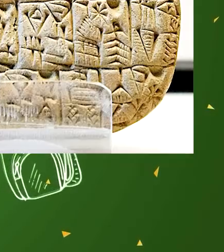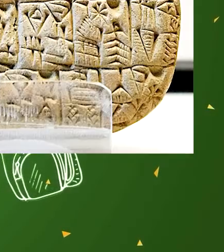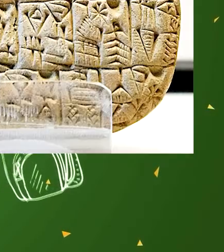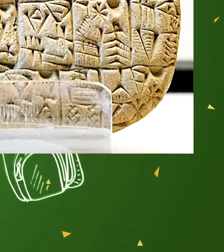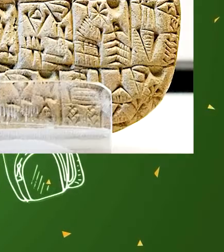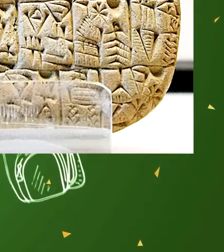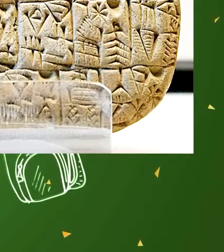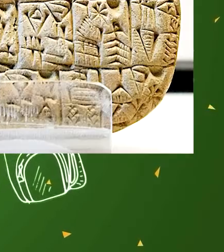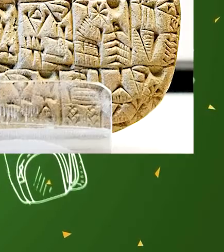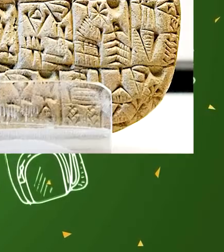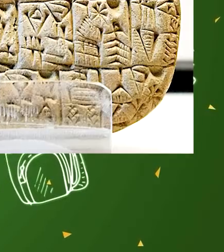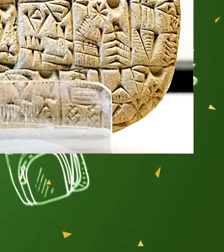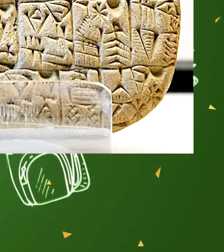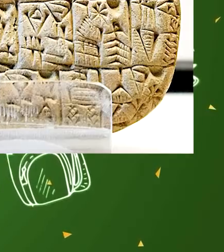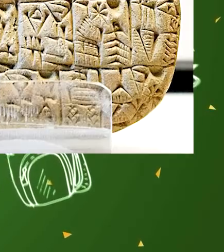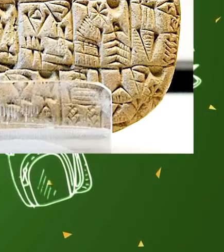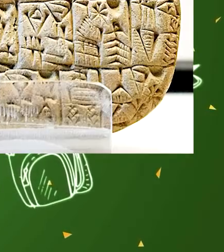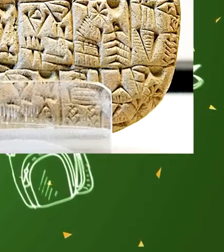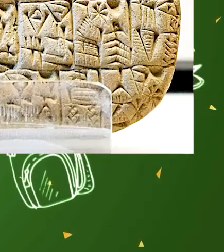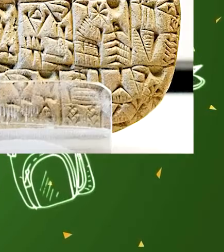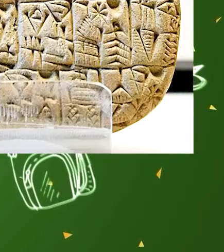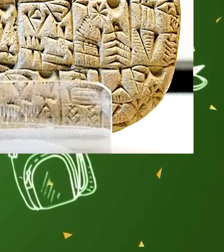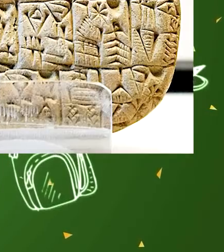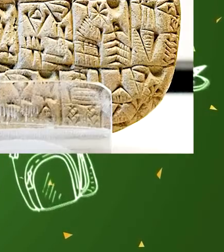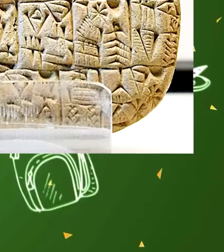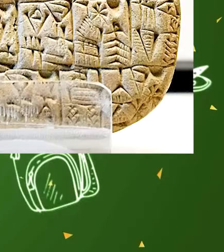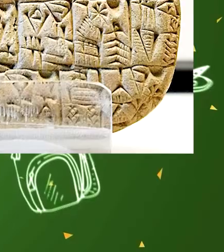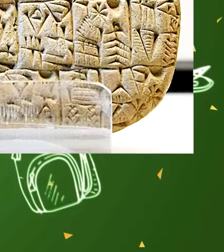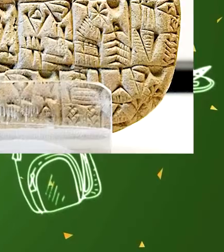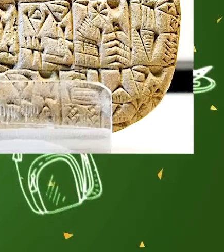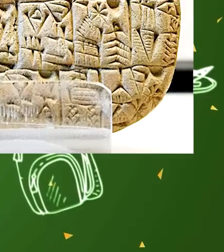Essa forma de escrita